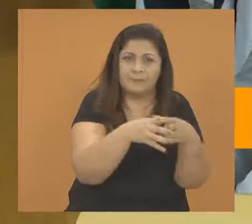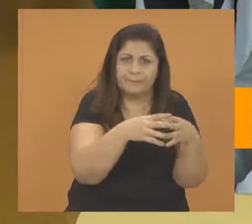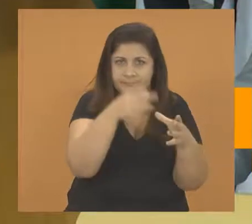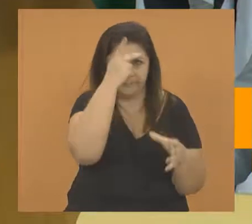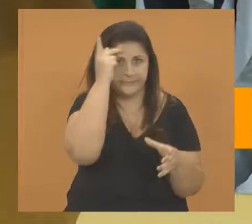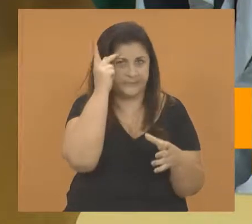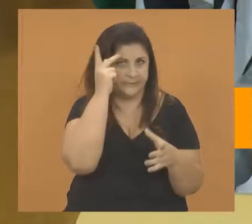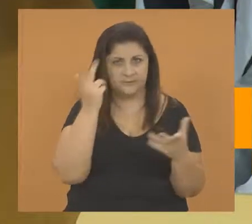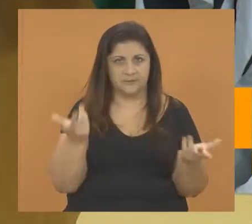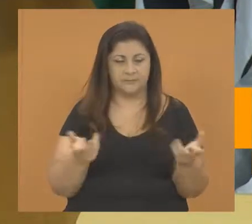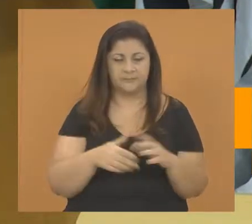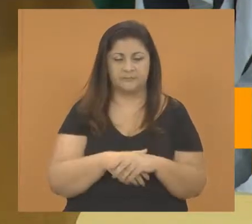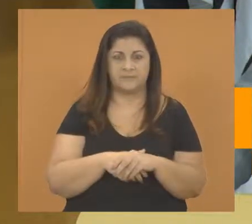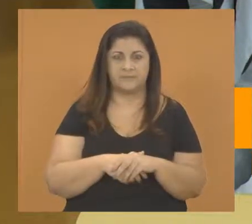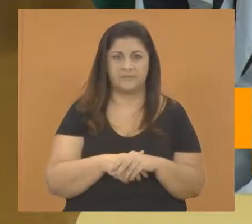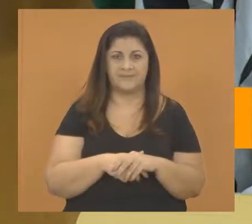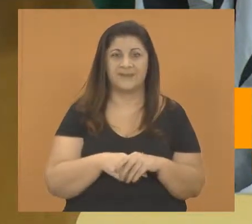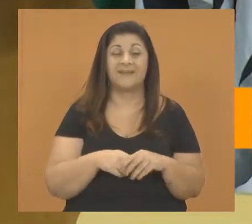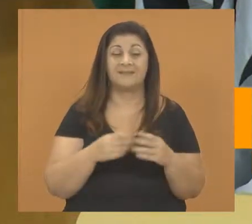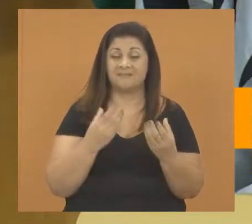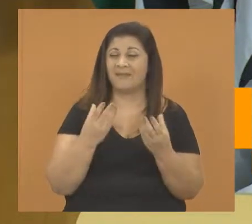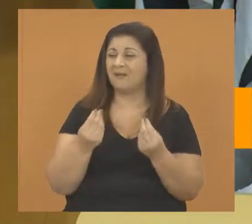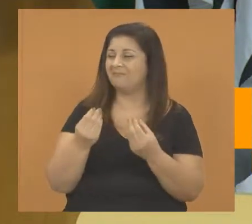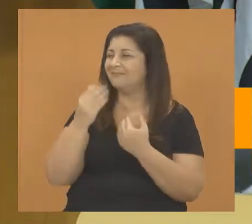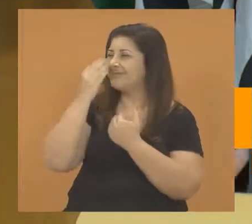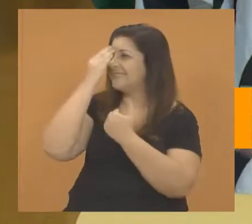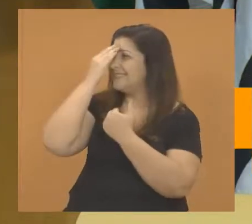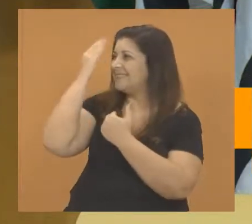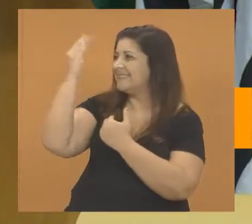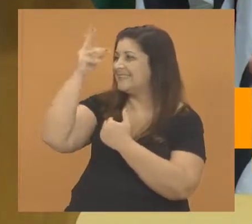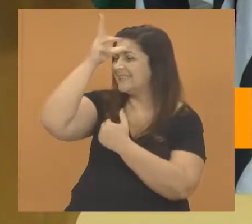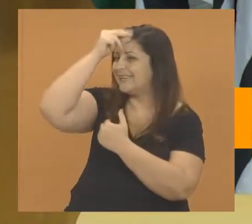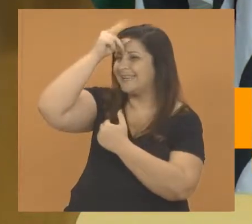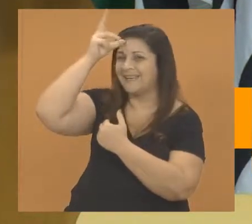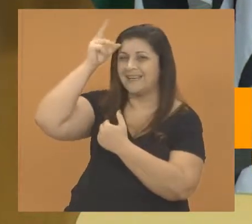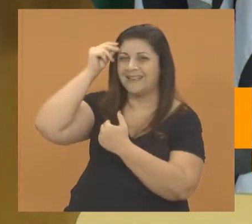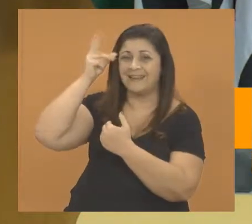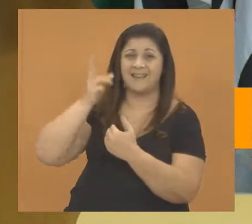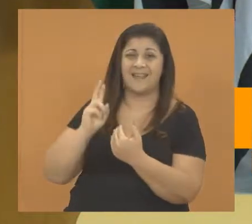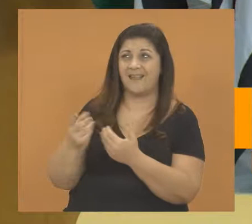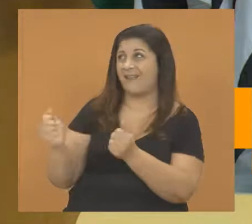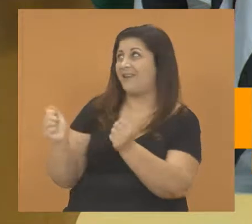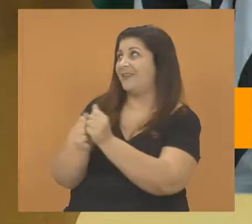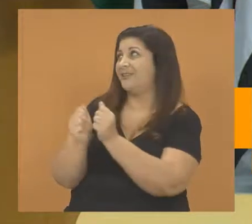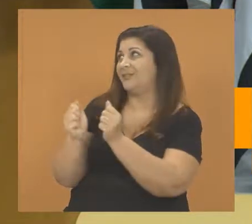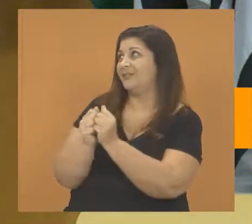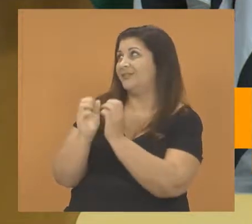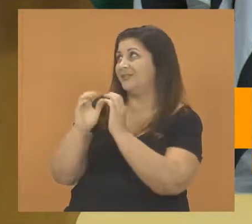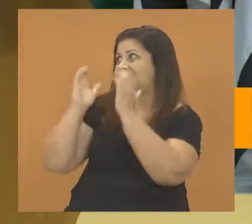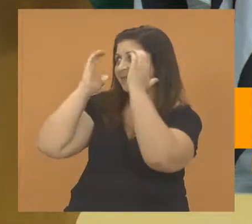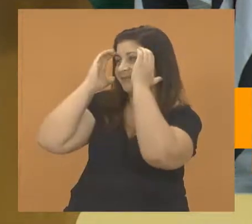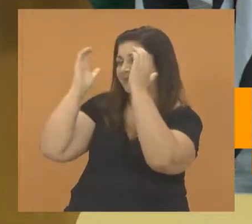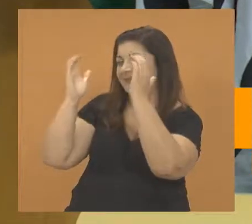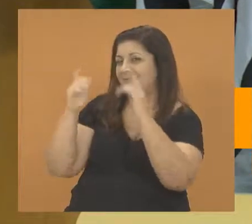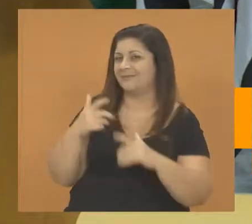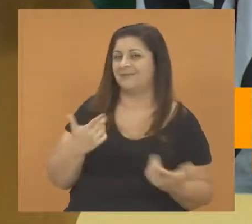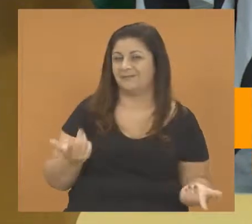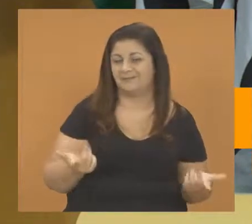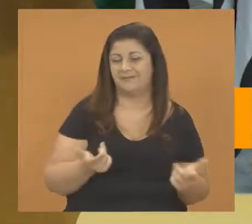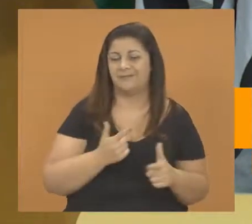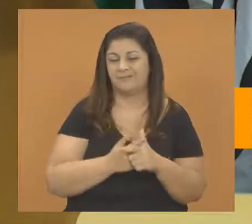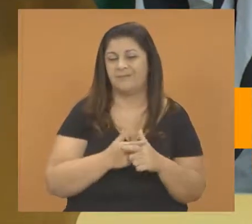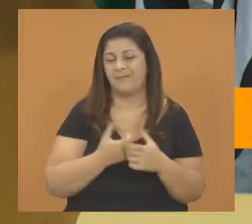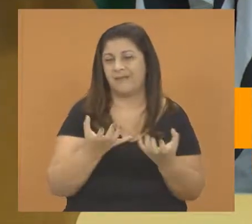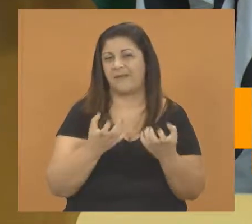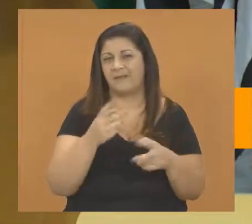das contas vai ficar muito grato ao prefeito e logicamente vai defender essa nova bandeira eu já disse que